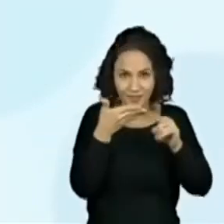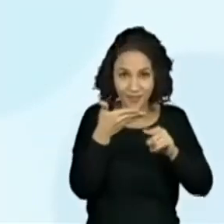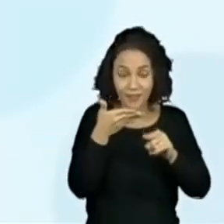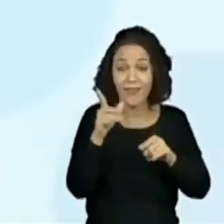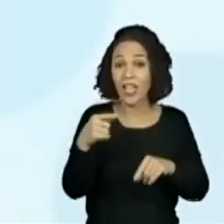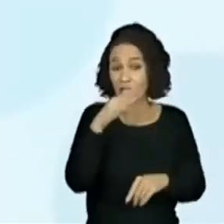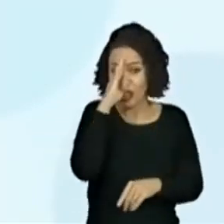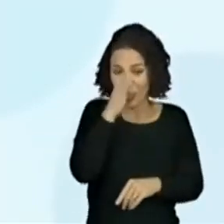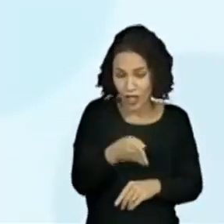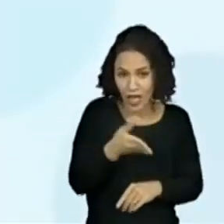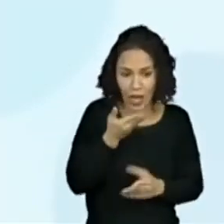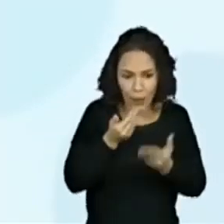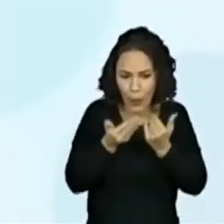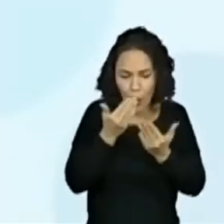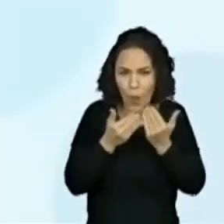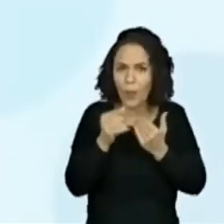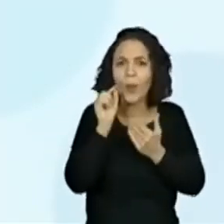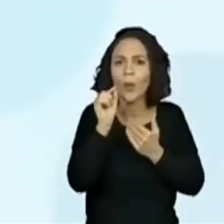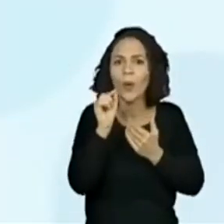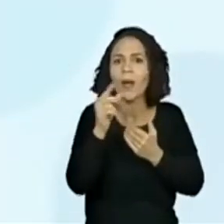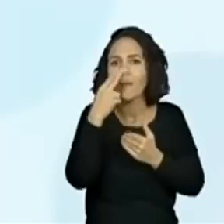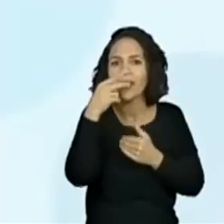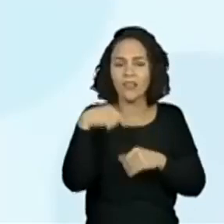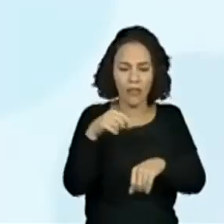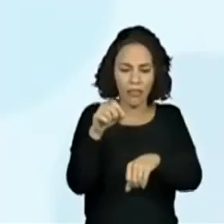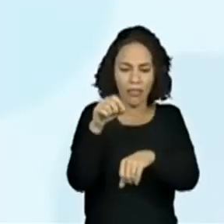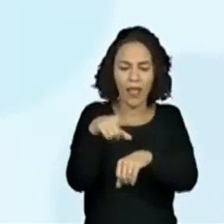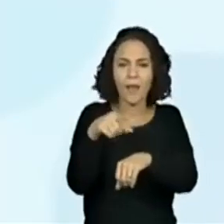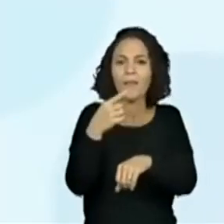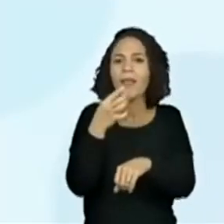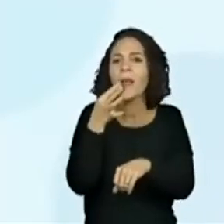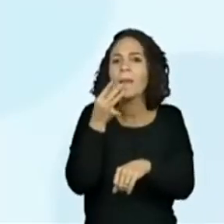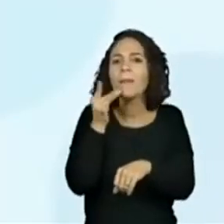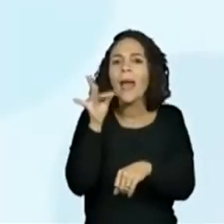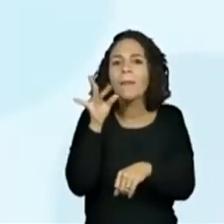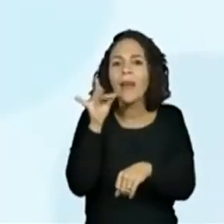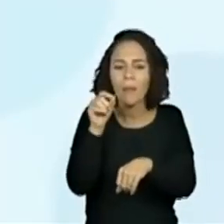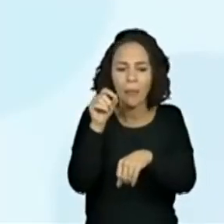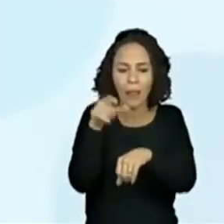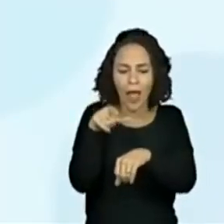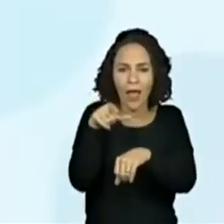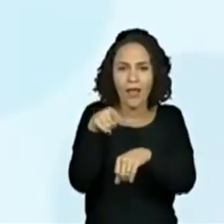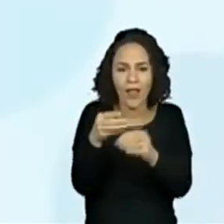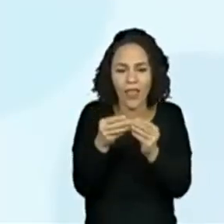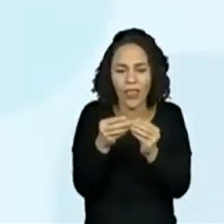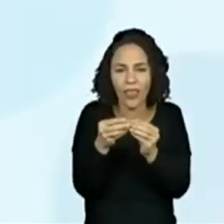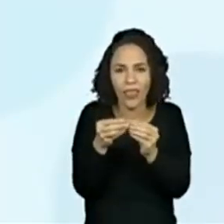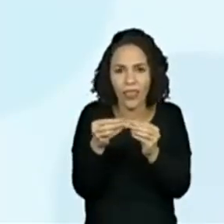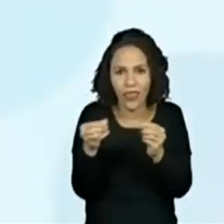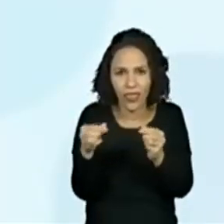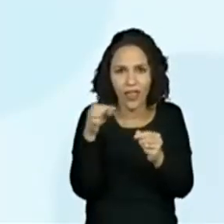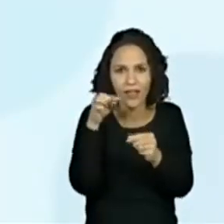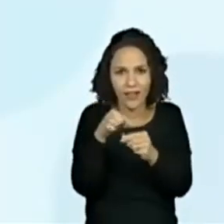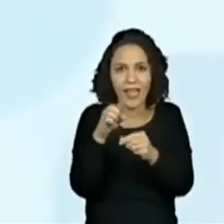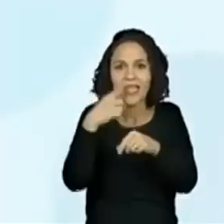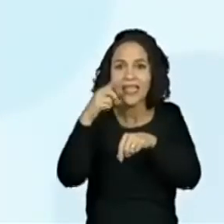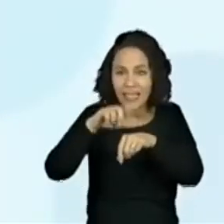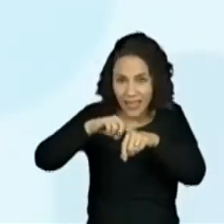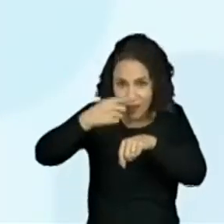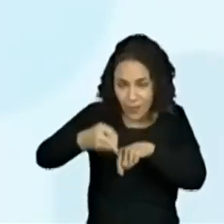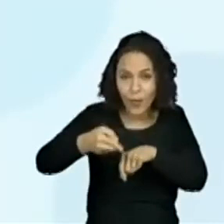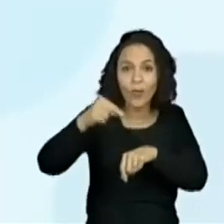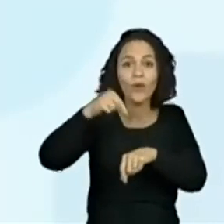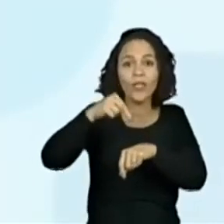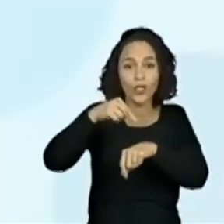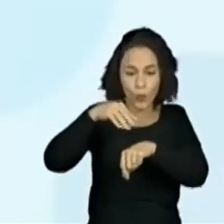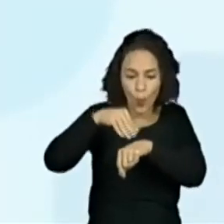ingerir o alimento, deposita uma gota de saliva sobre o mesmo para dissolvê-lo e, em seguida,